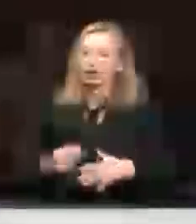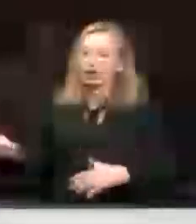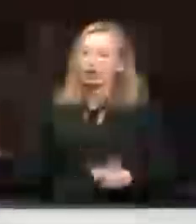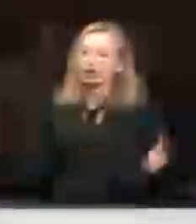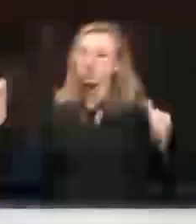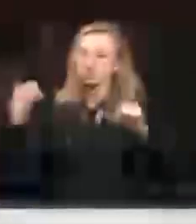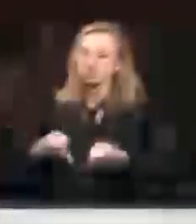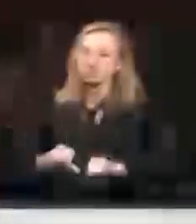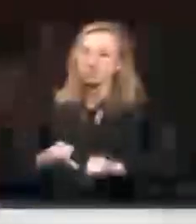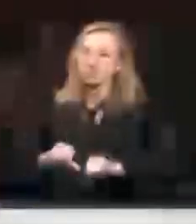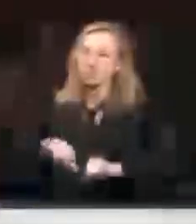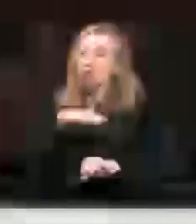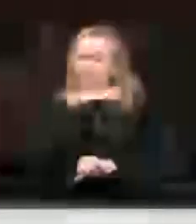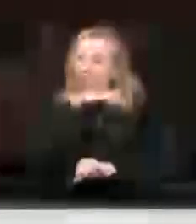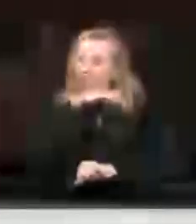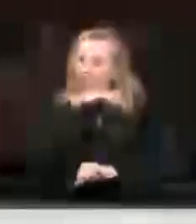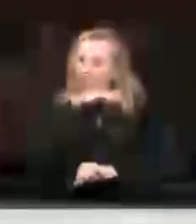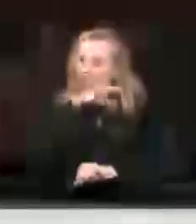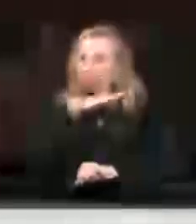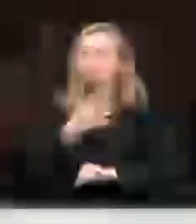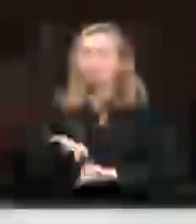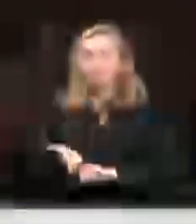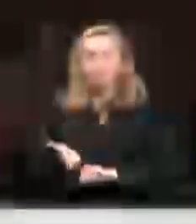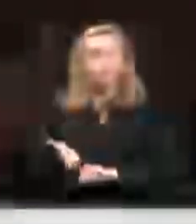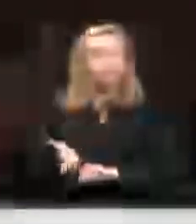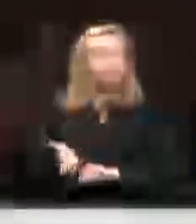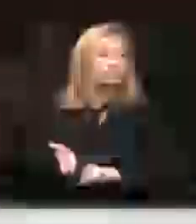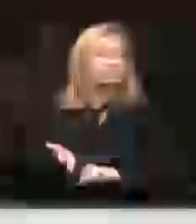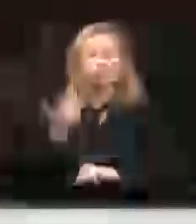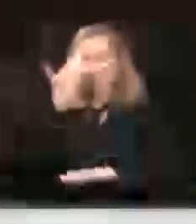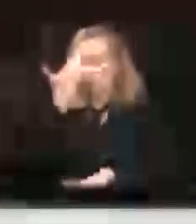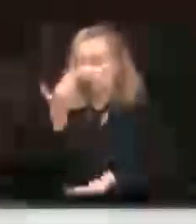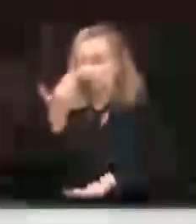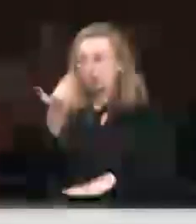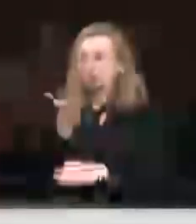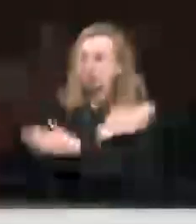dramático que vive. Muito obrigado, um abraço a vocês.